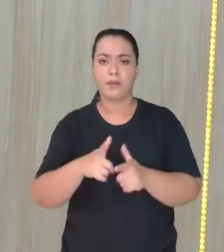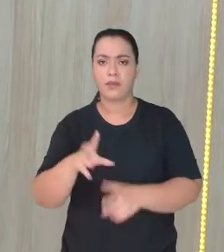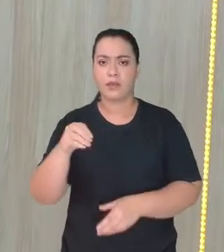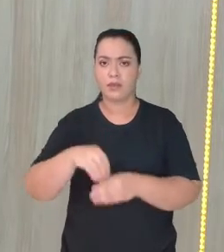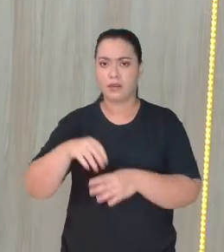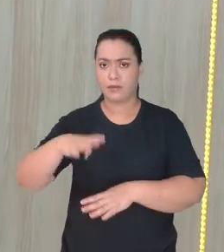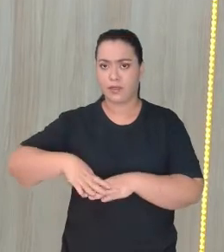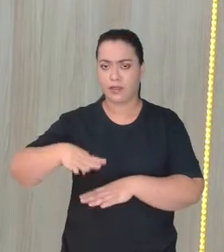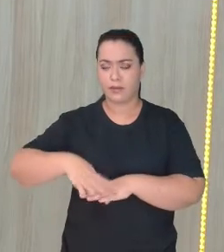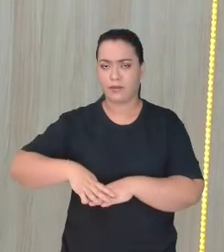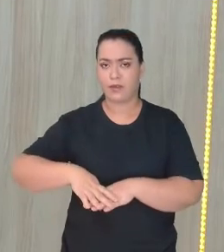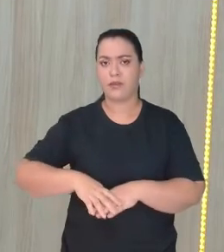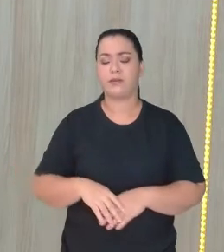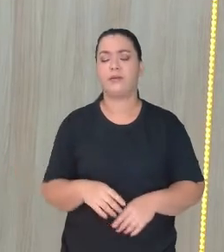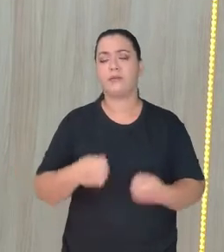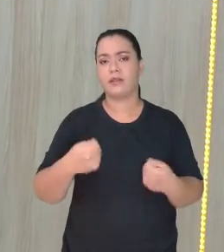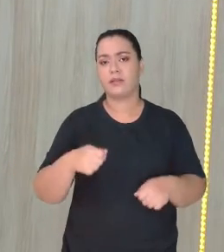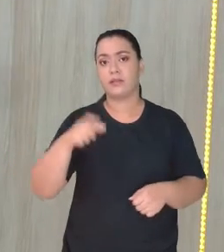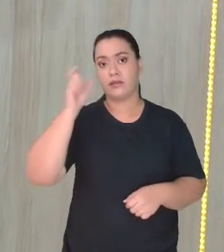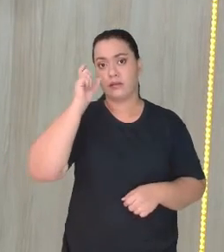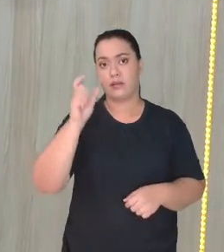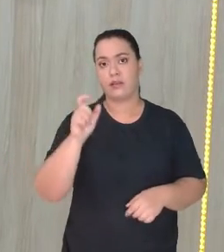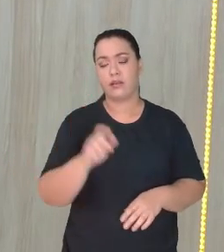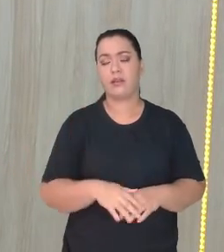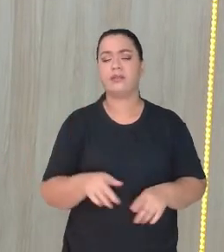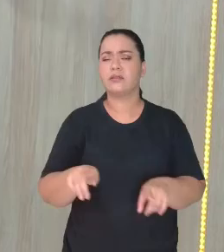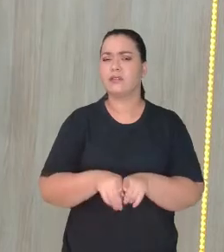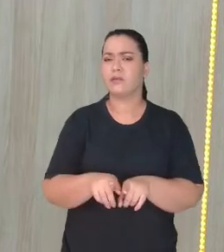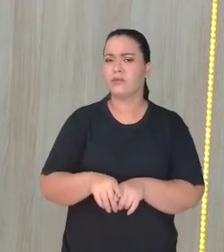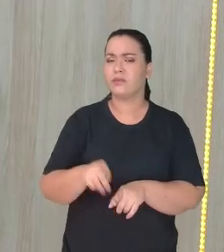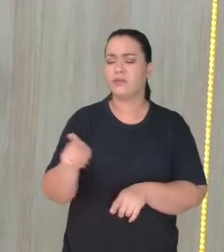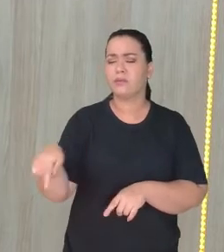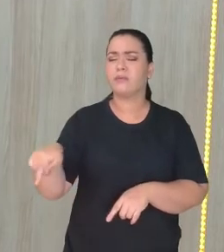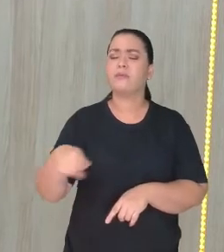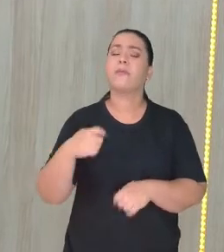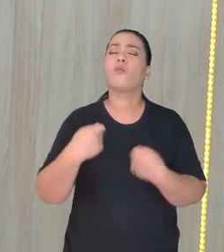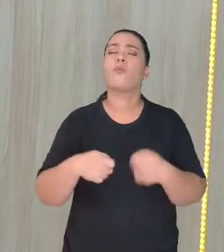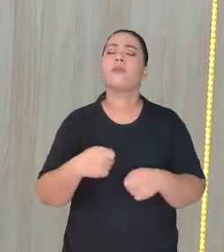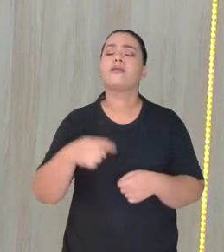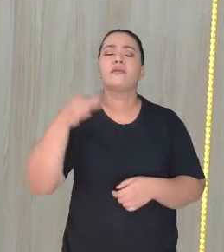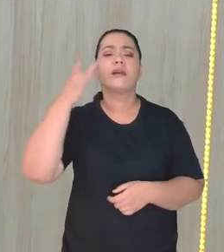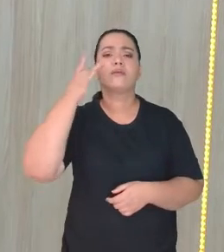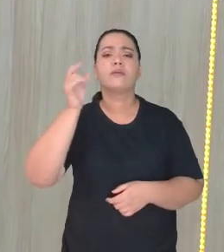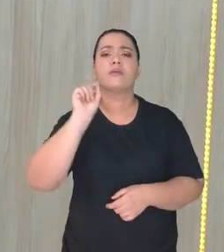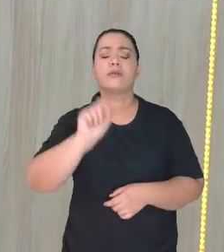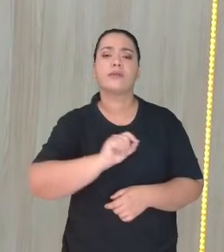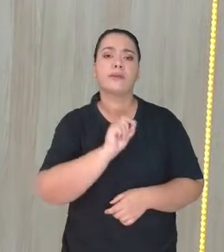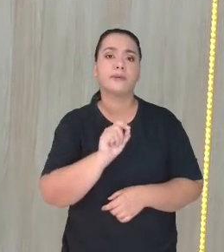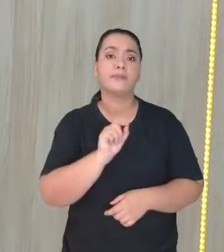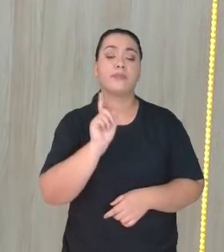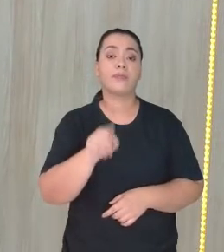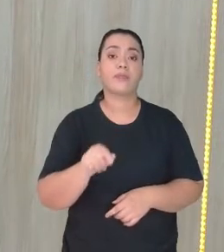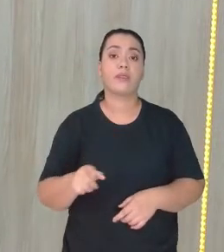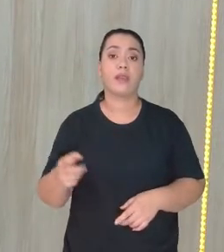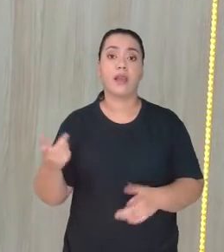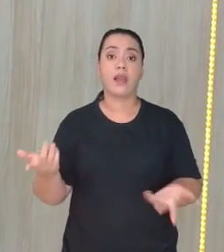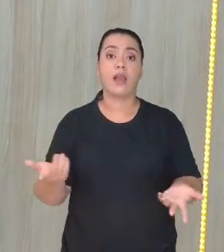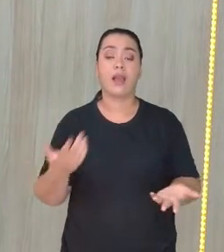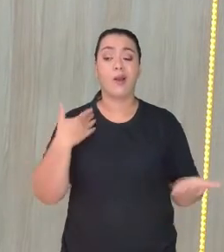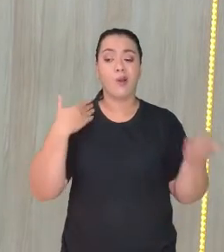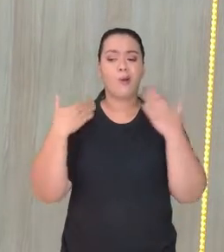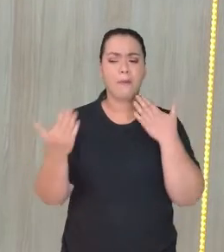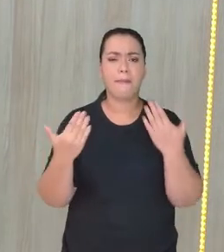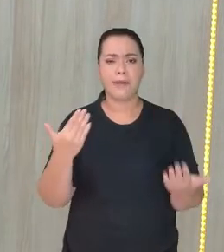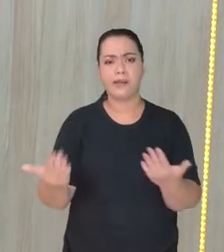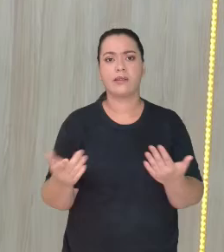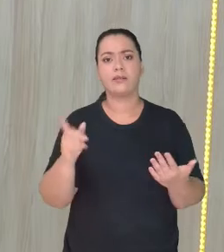problemas matemáticos. E uma coisa, professor, que o pessoal não se liga é em relação a justamente essa